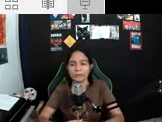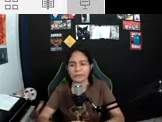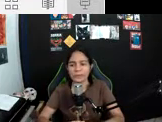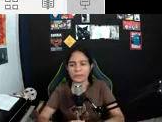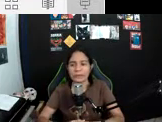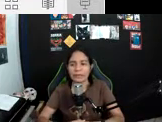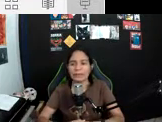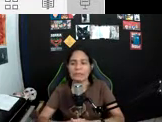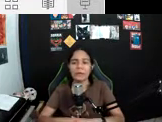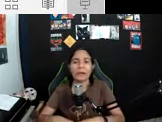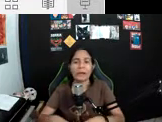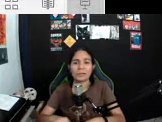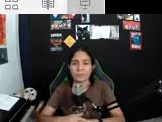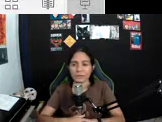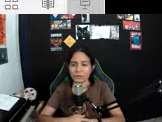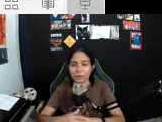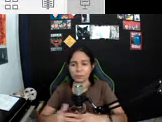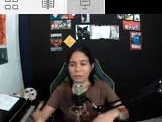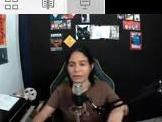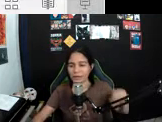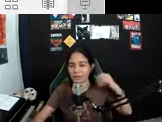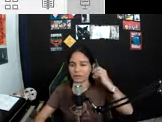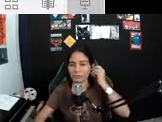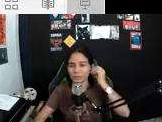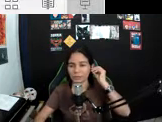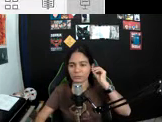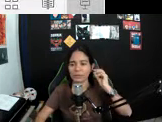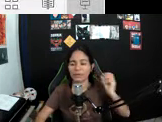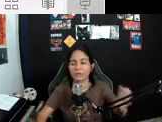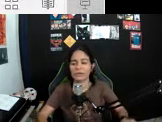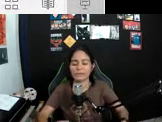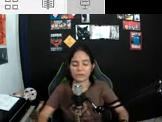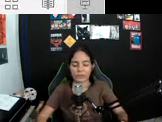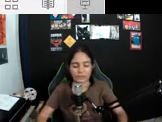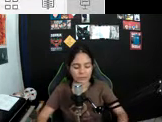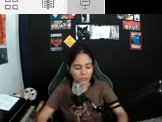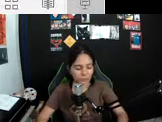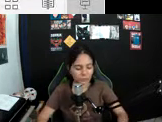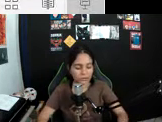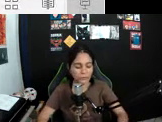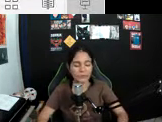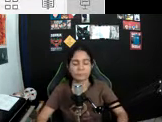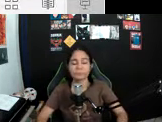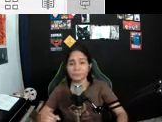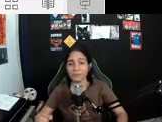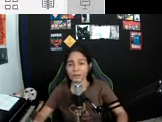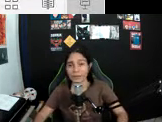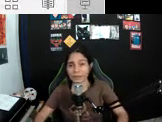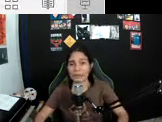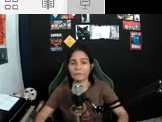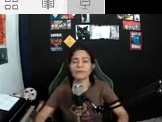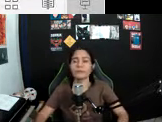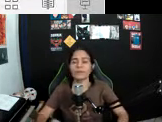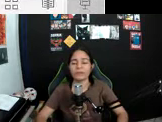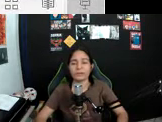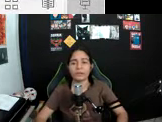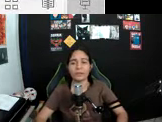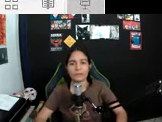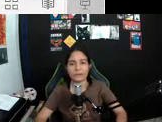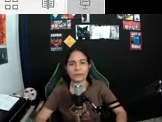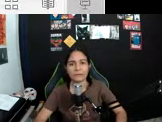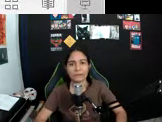mais altos, né? Então, as pessoas estão brincando, né, com a situação do vírus.